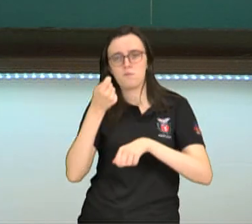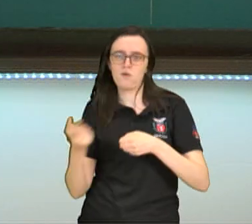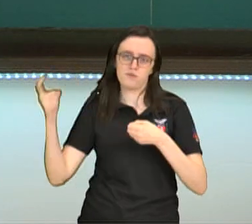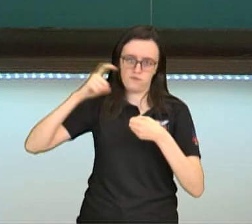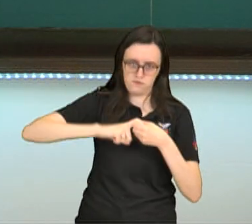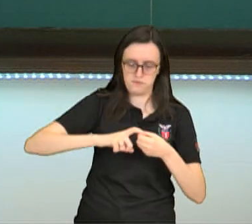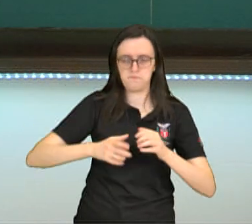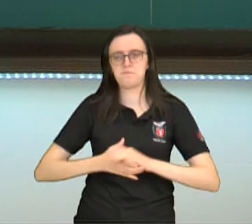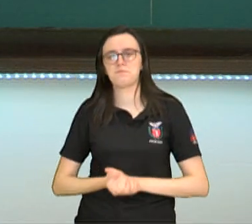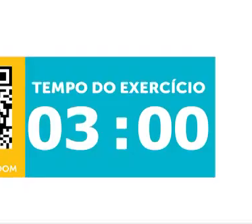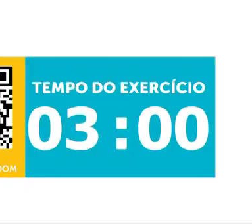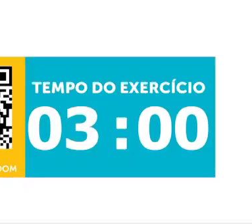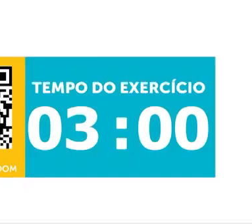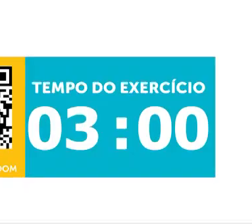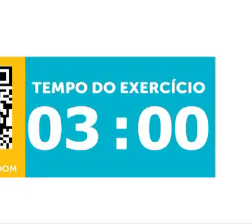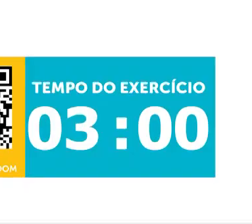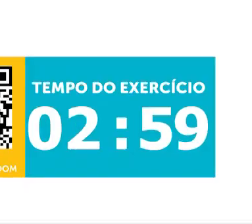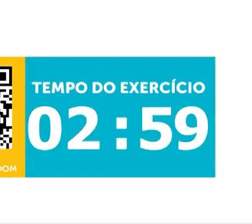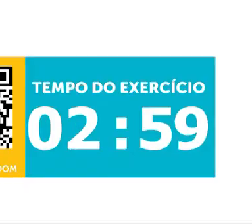já volta.